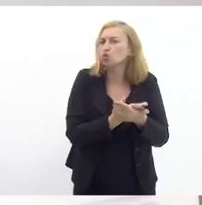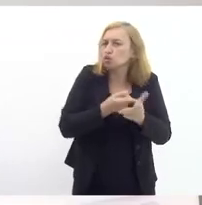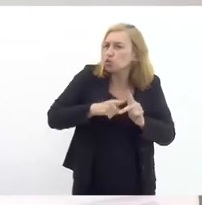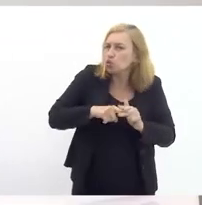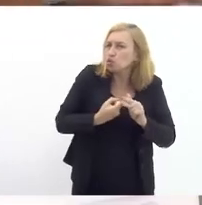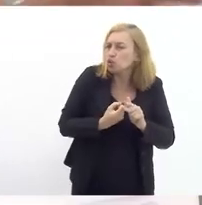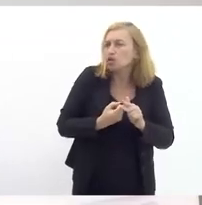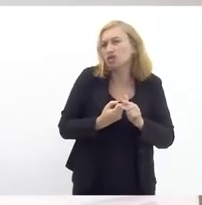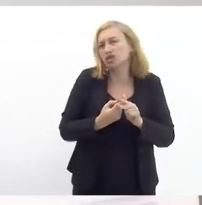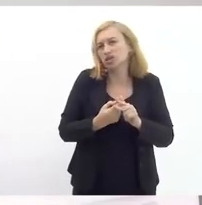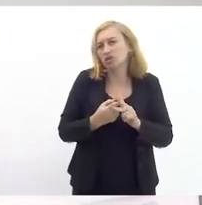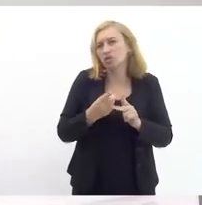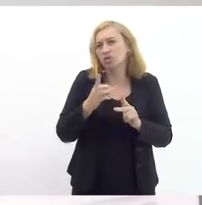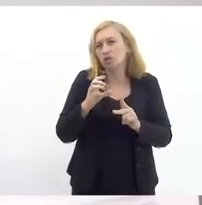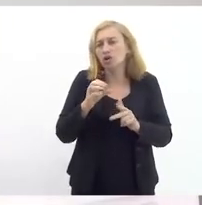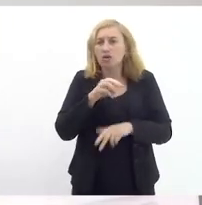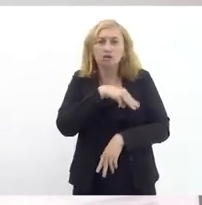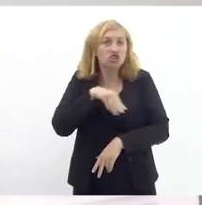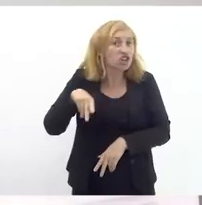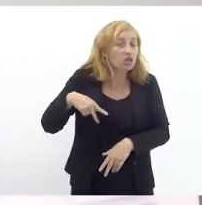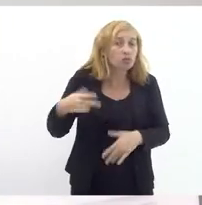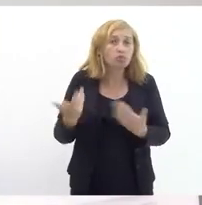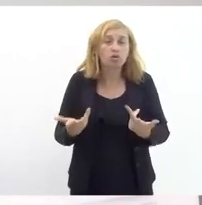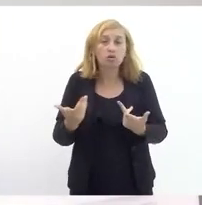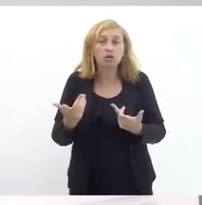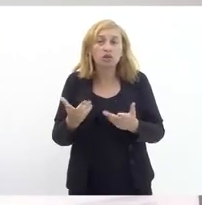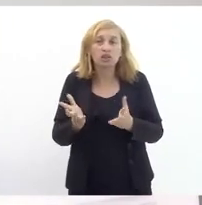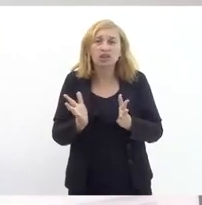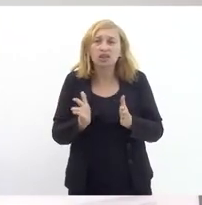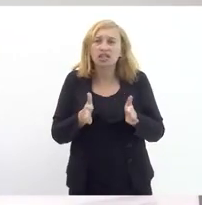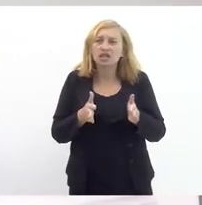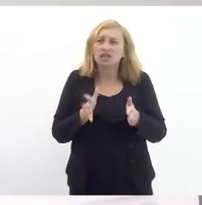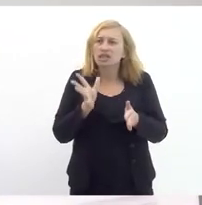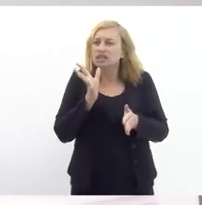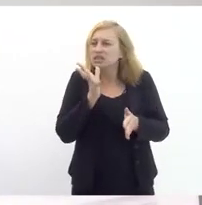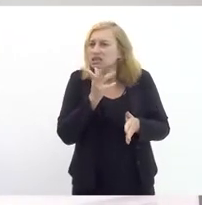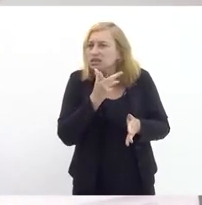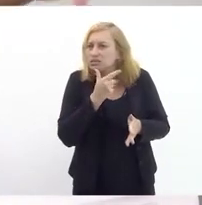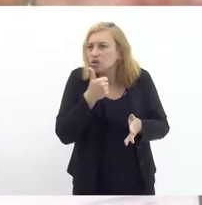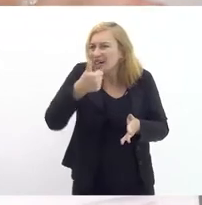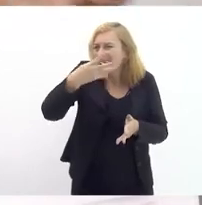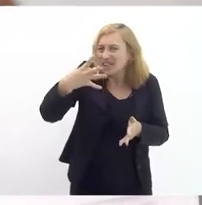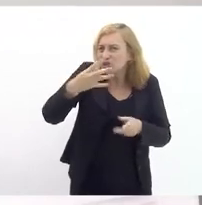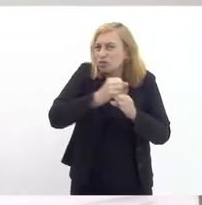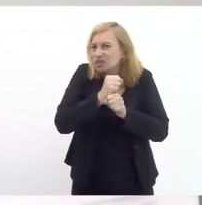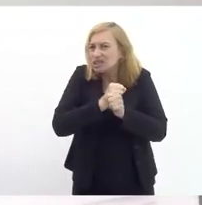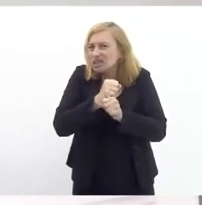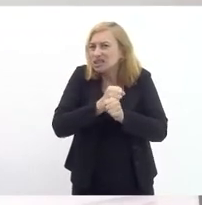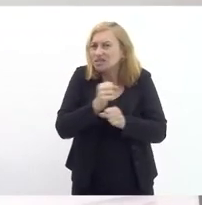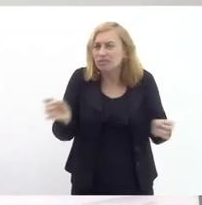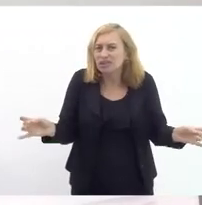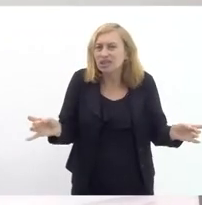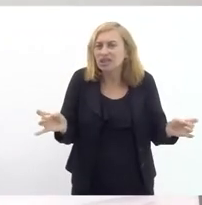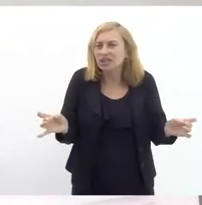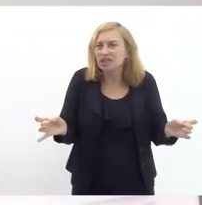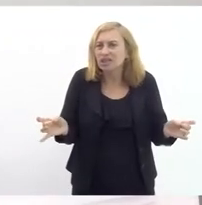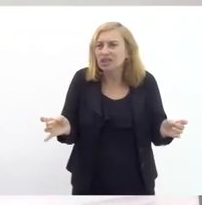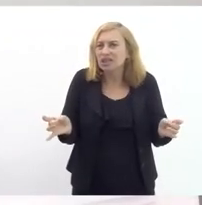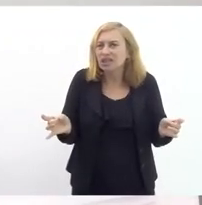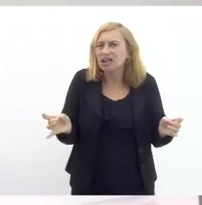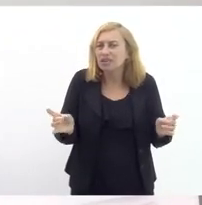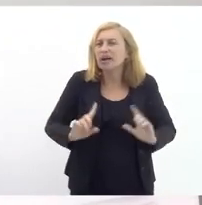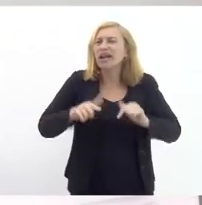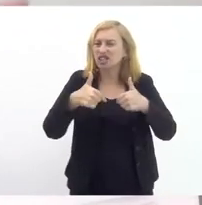ajustamento de conduta com o Ministério Público, que dura 14 anos para serem colocados em prática.